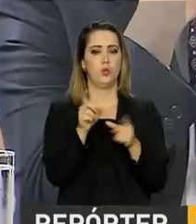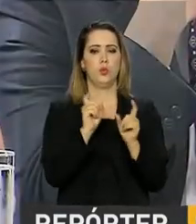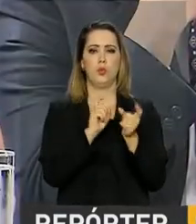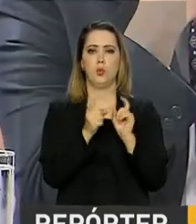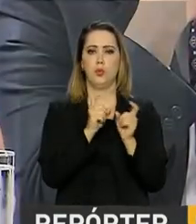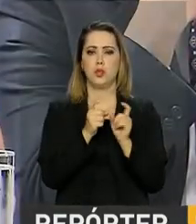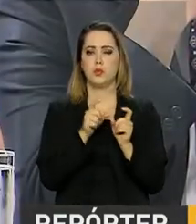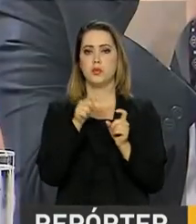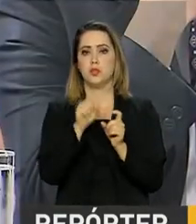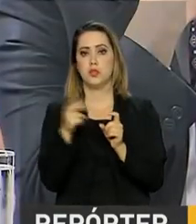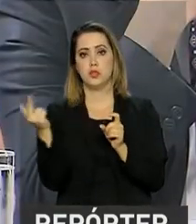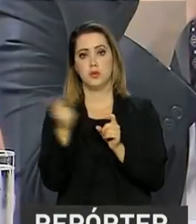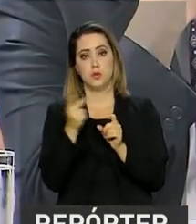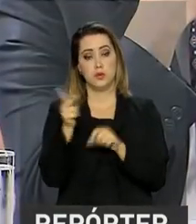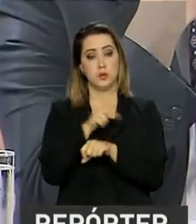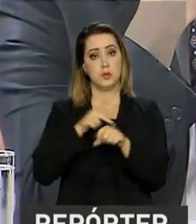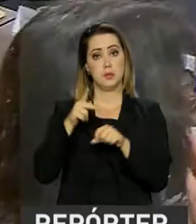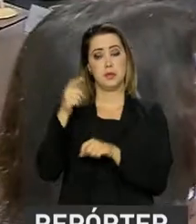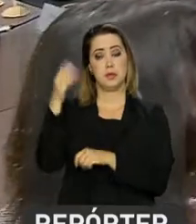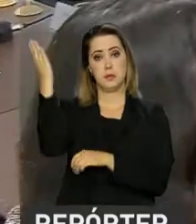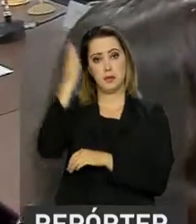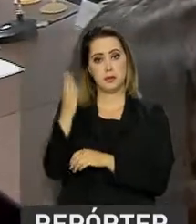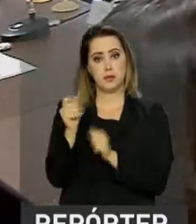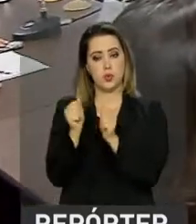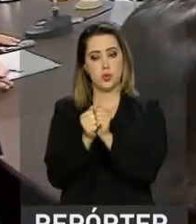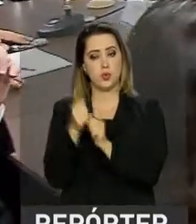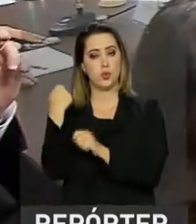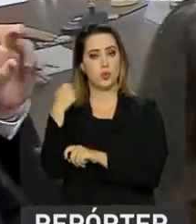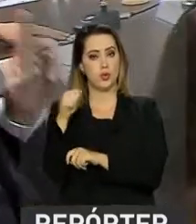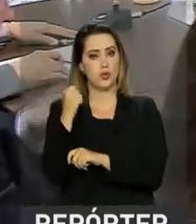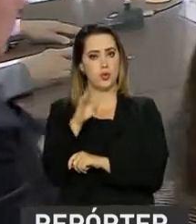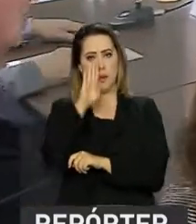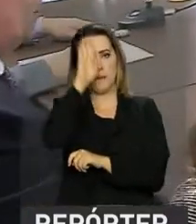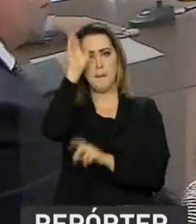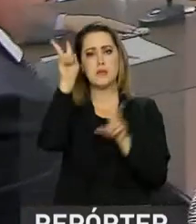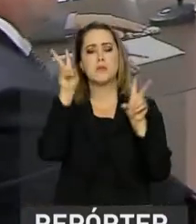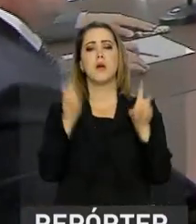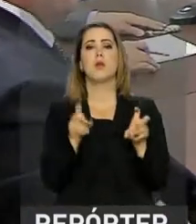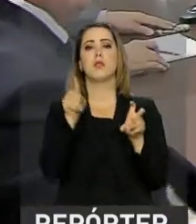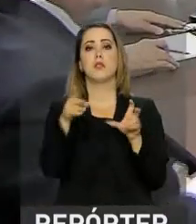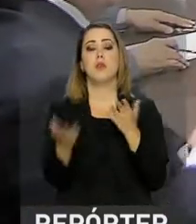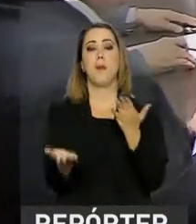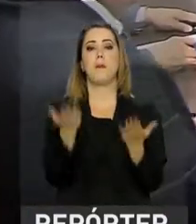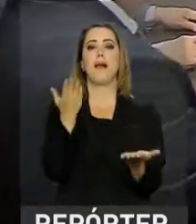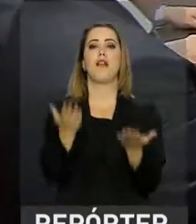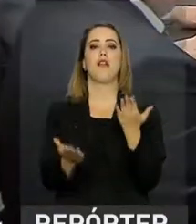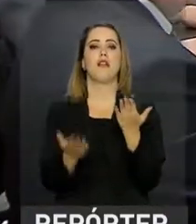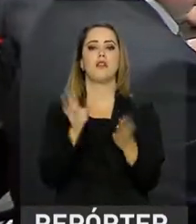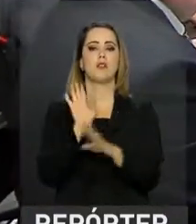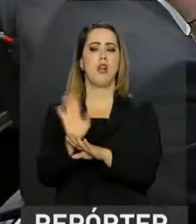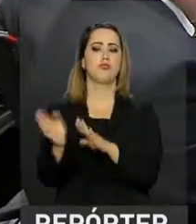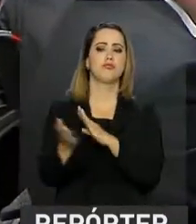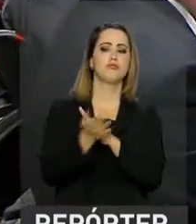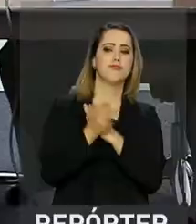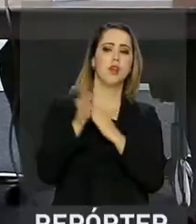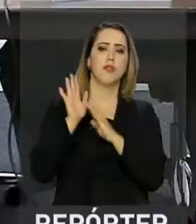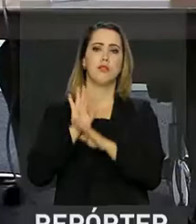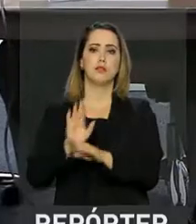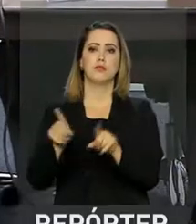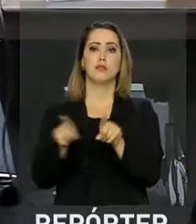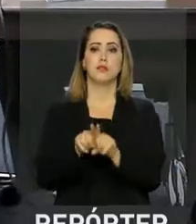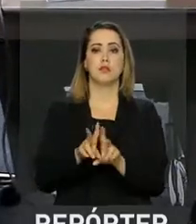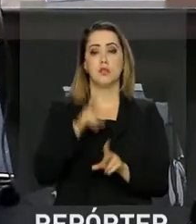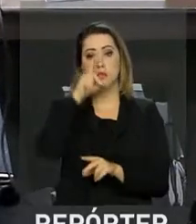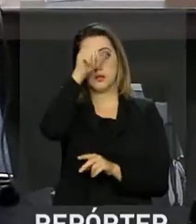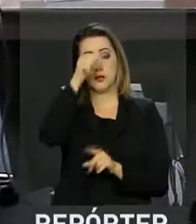bilateral brasil-argentina o assunto principal foi o balanço da cooperação entre os dois países e o